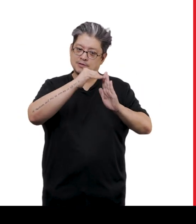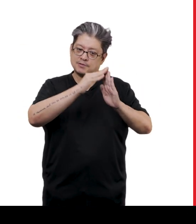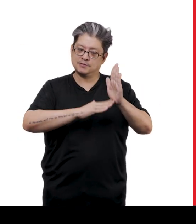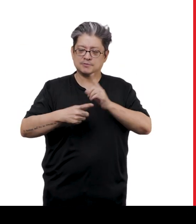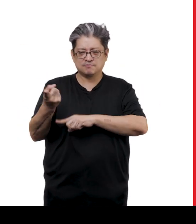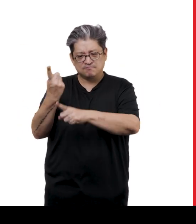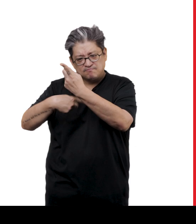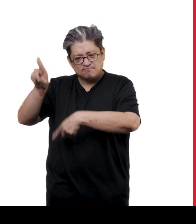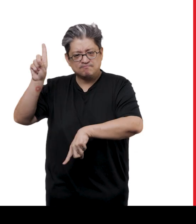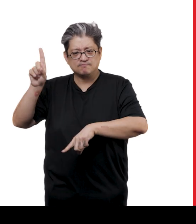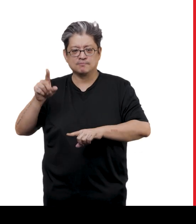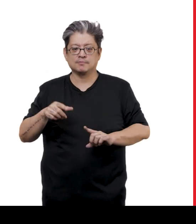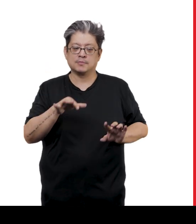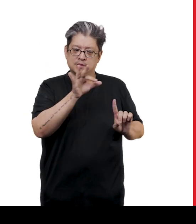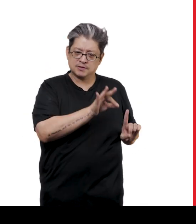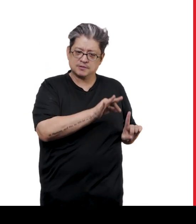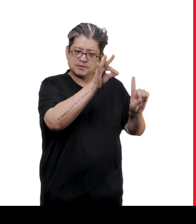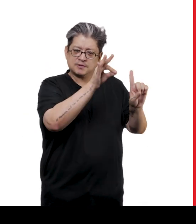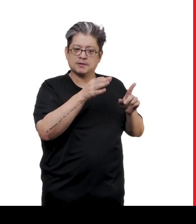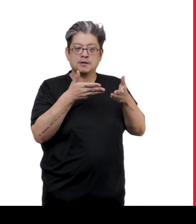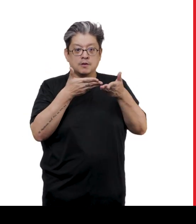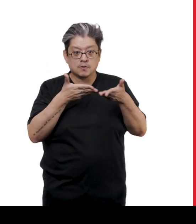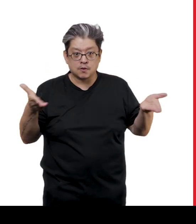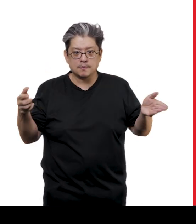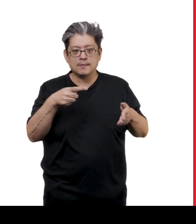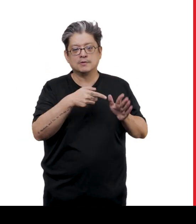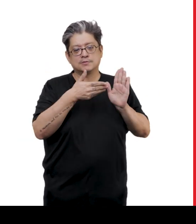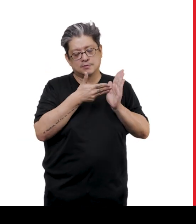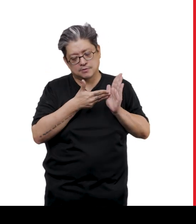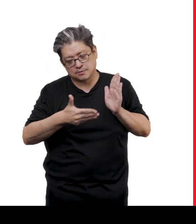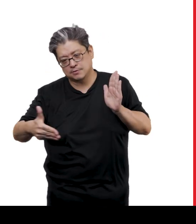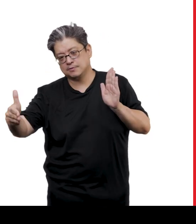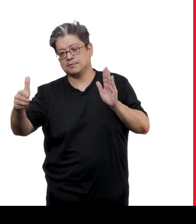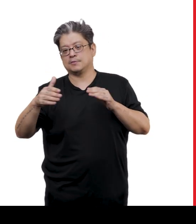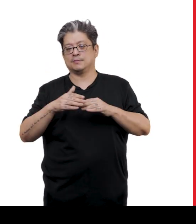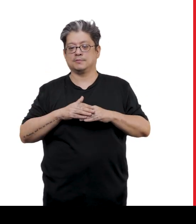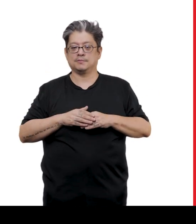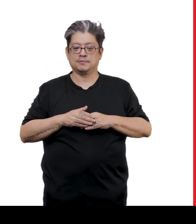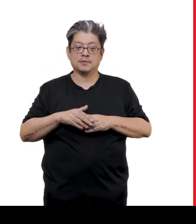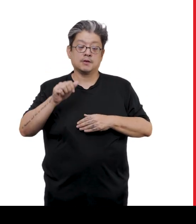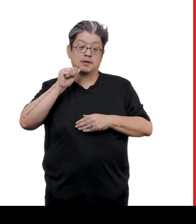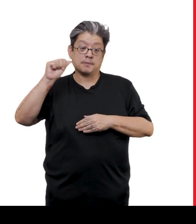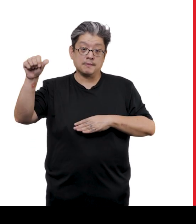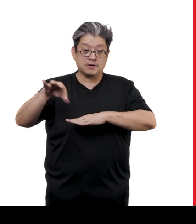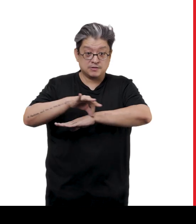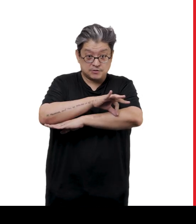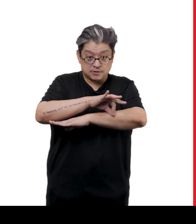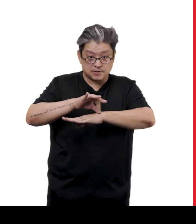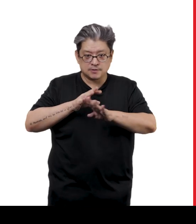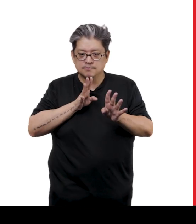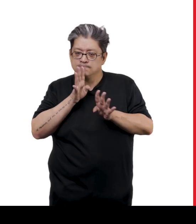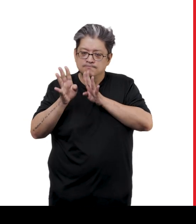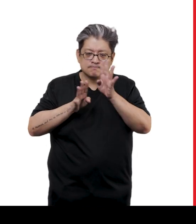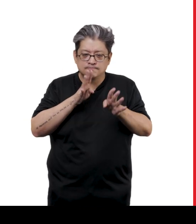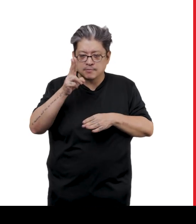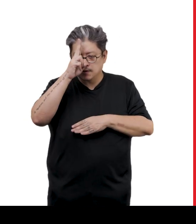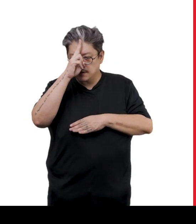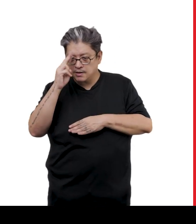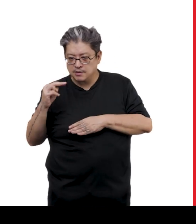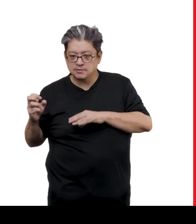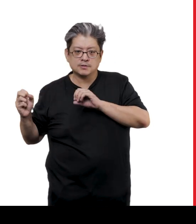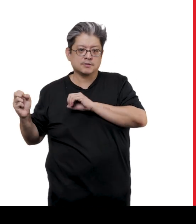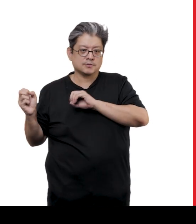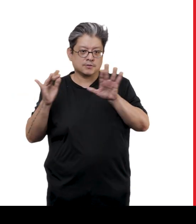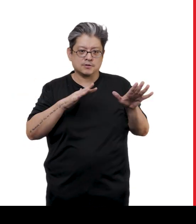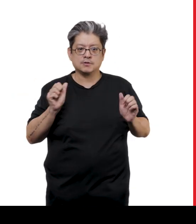museu em seus primeiros anos na Rua 7 de Abril, quando a arquitetura usada de Lina, aliada à atuação de Pietro e